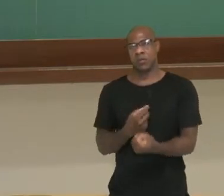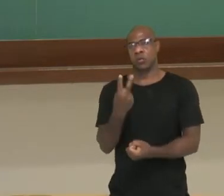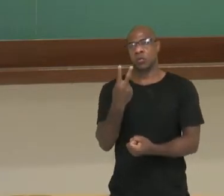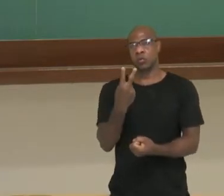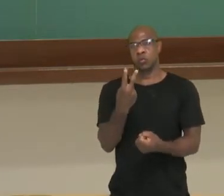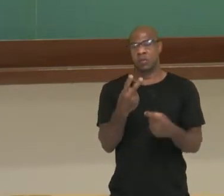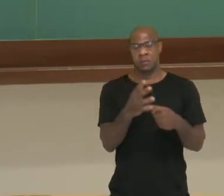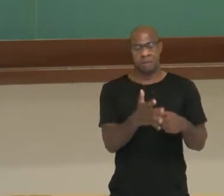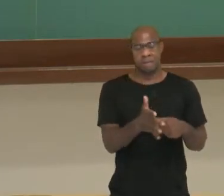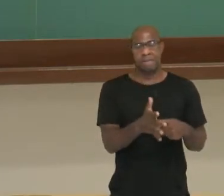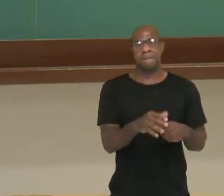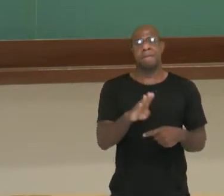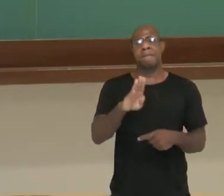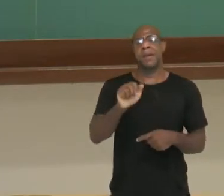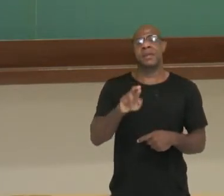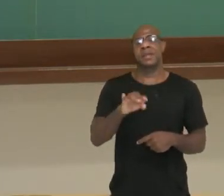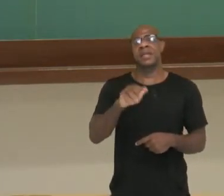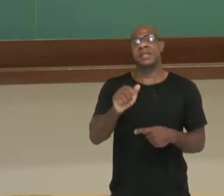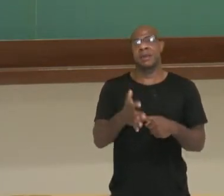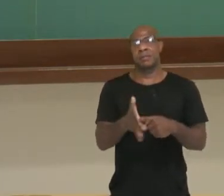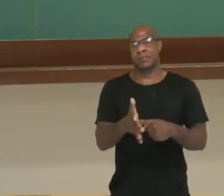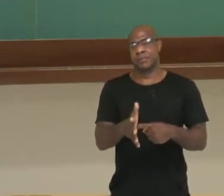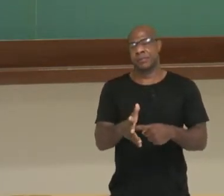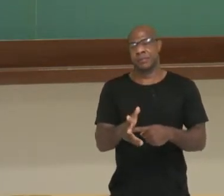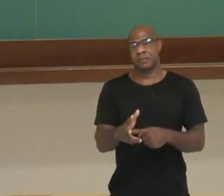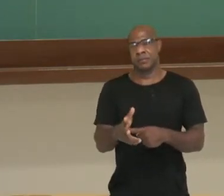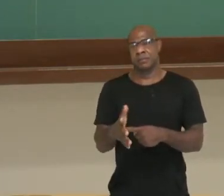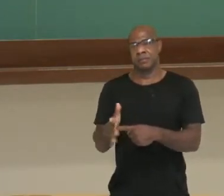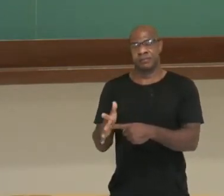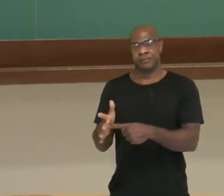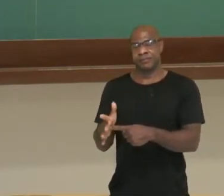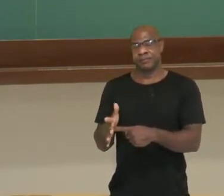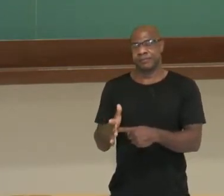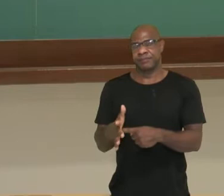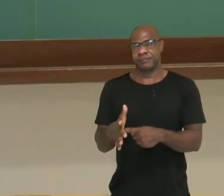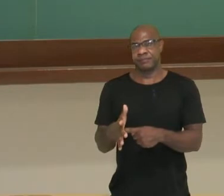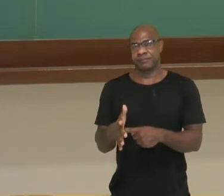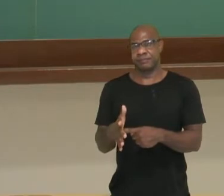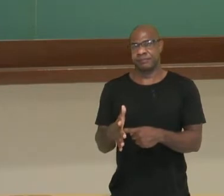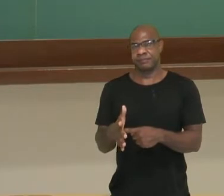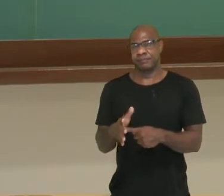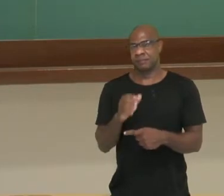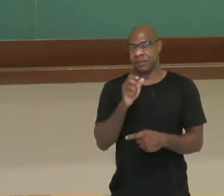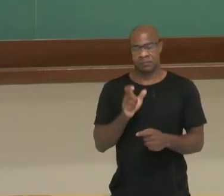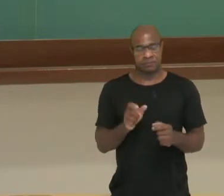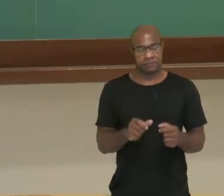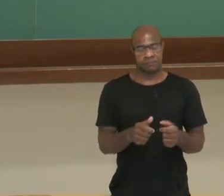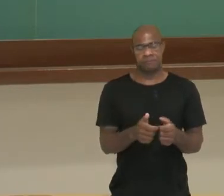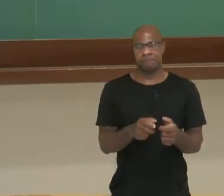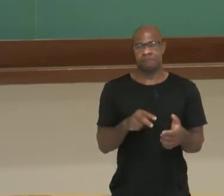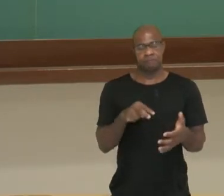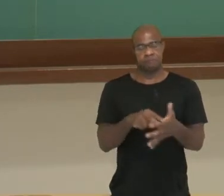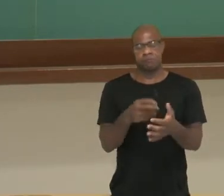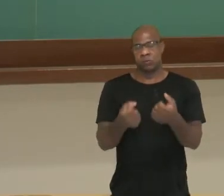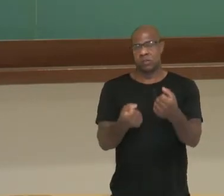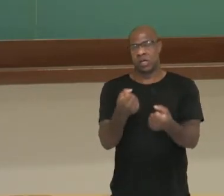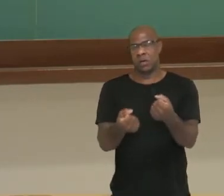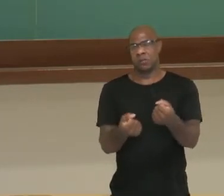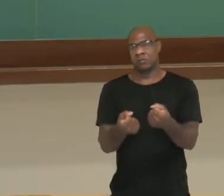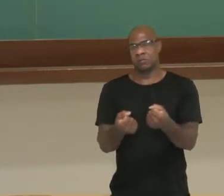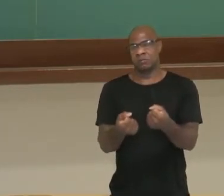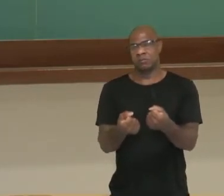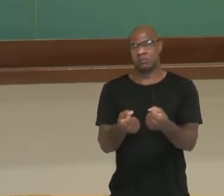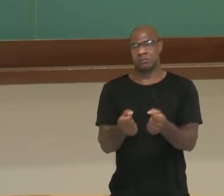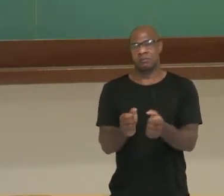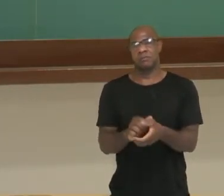no carro para poder alimentar o som, porque o carro vai gastar muita energia. Será que eu vou ligar a bateria em paralelo ou a bateria em série? Então,